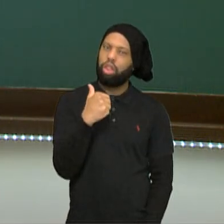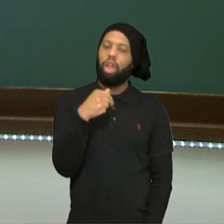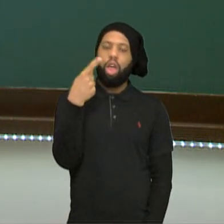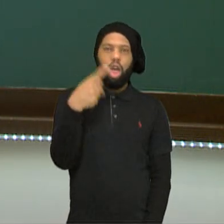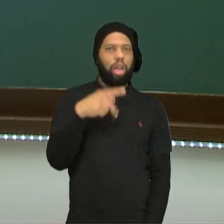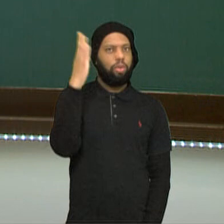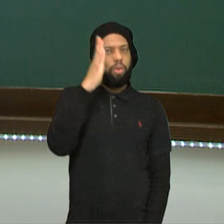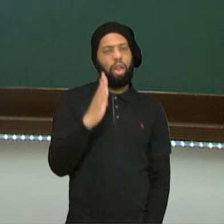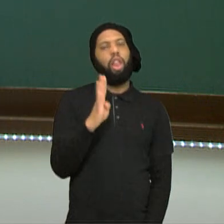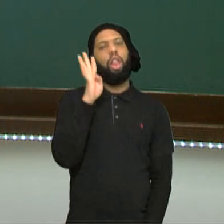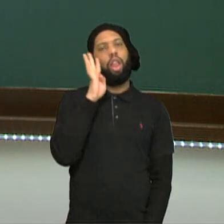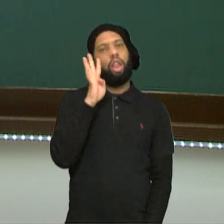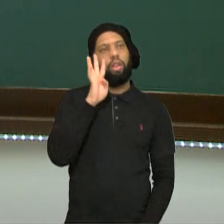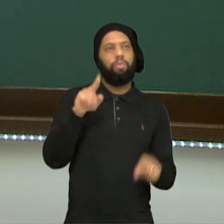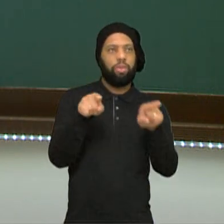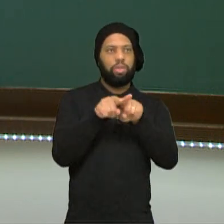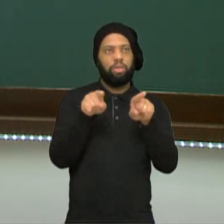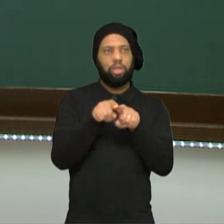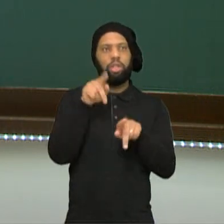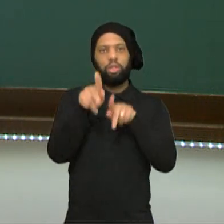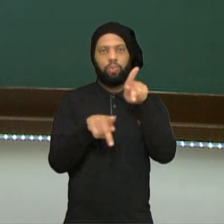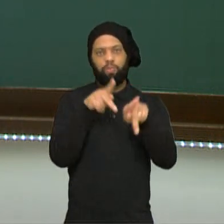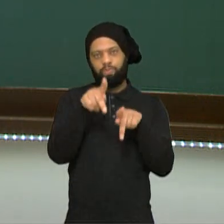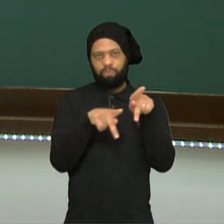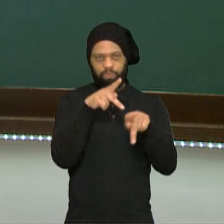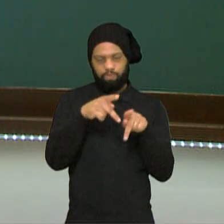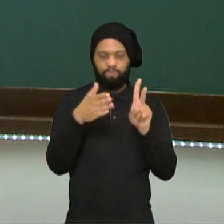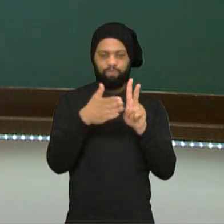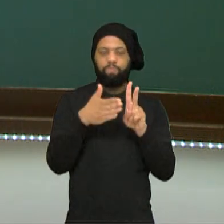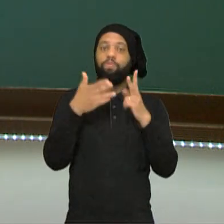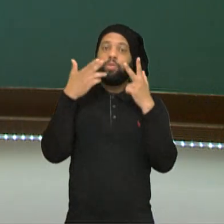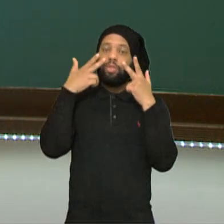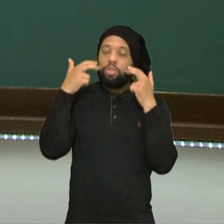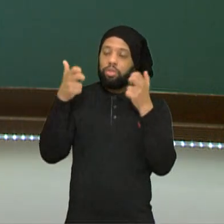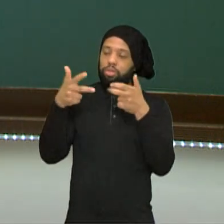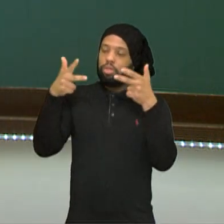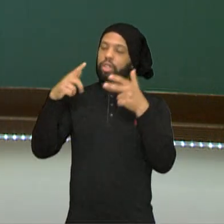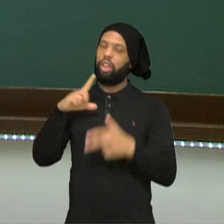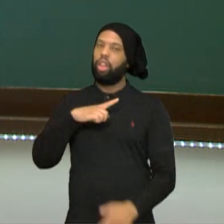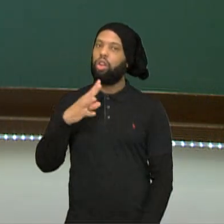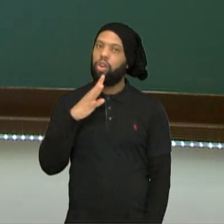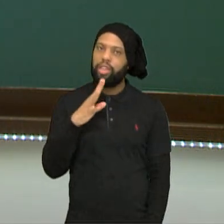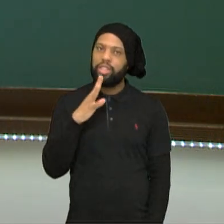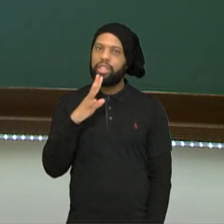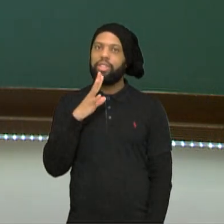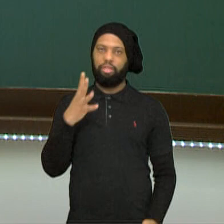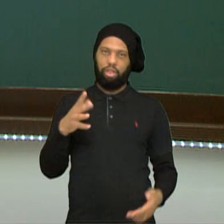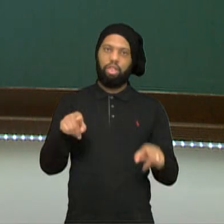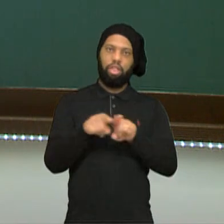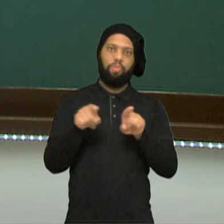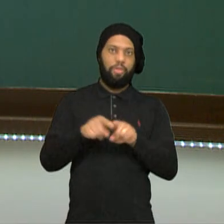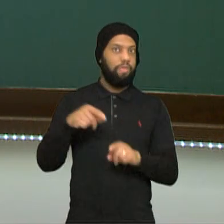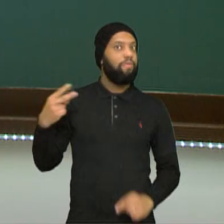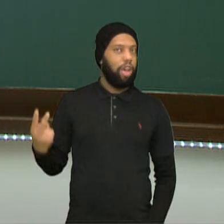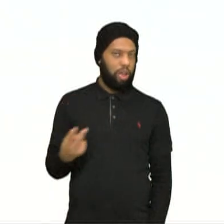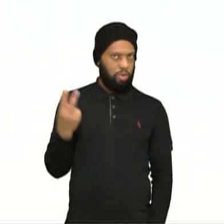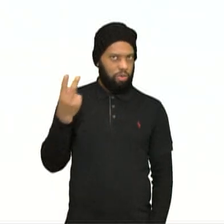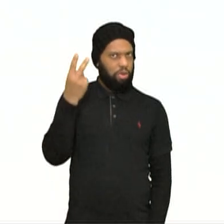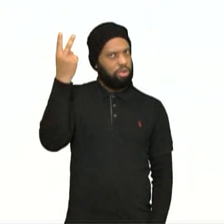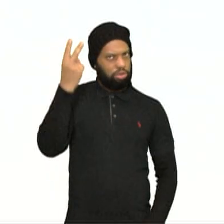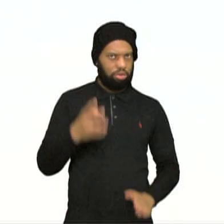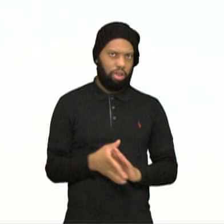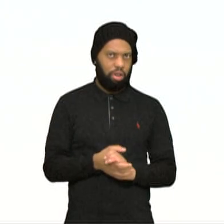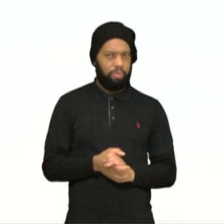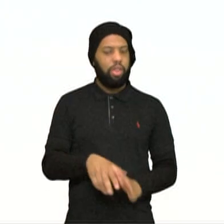muito, muito legal, né? Os nossos povos indígenas. Então a gente precisa conhecer e valorizar, cuidar, né? Dos nossos povos indígenas. Conhecer